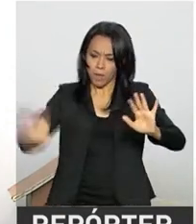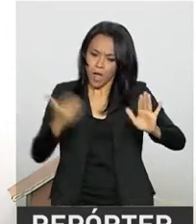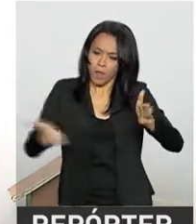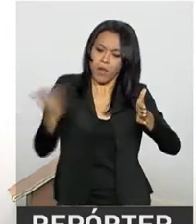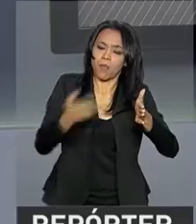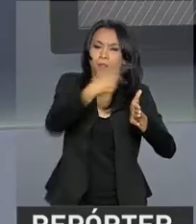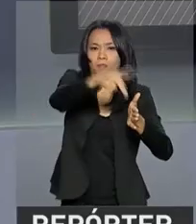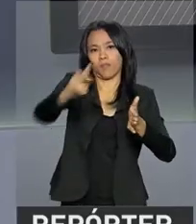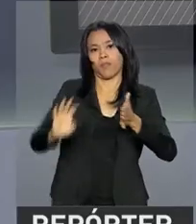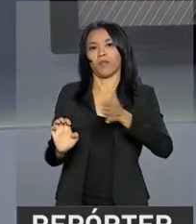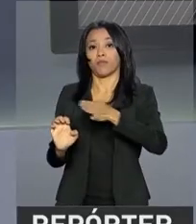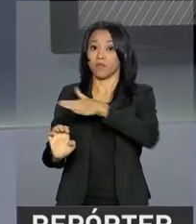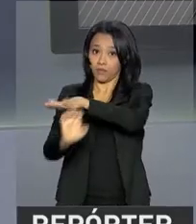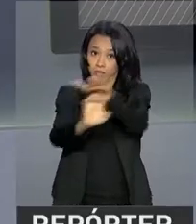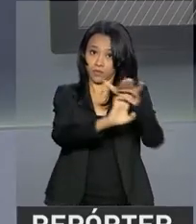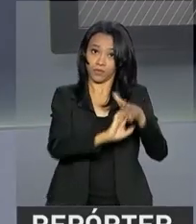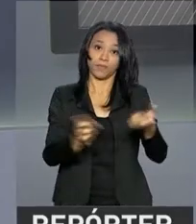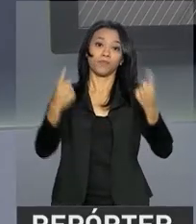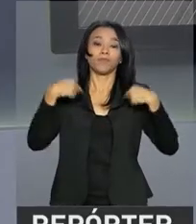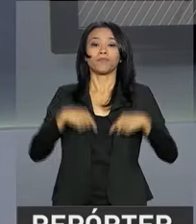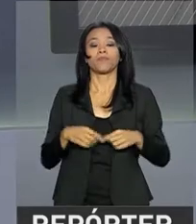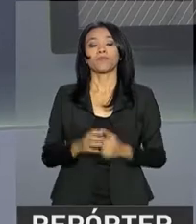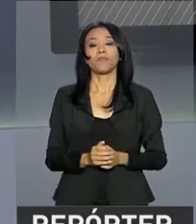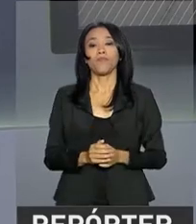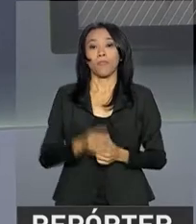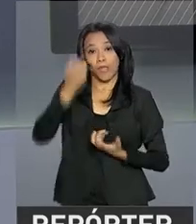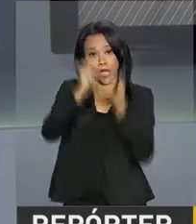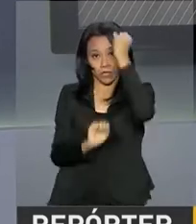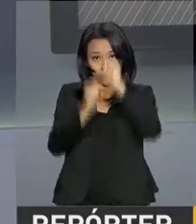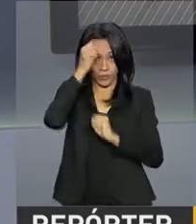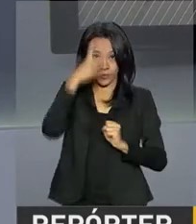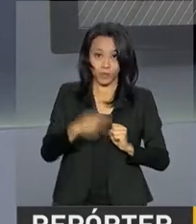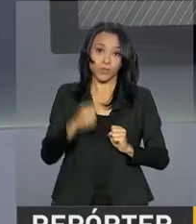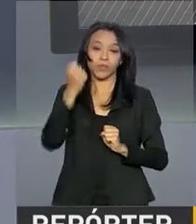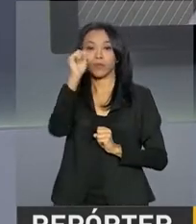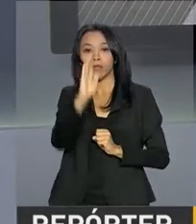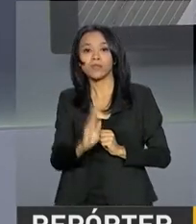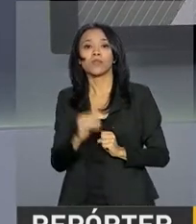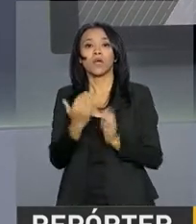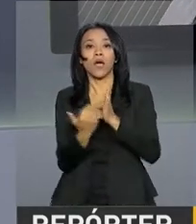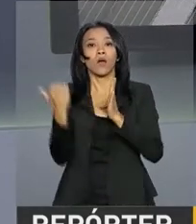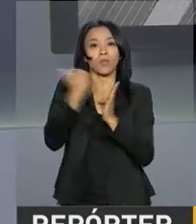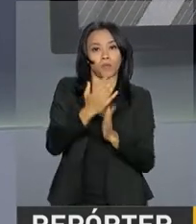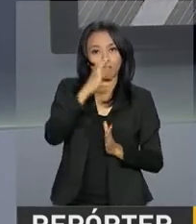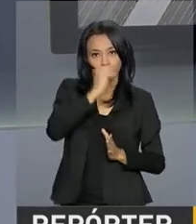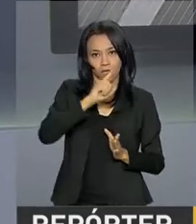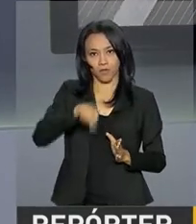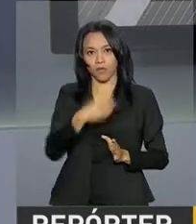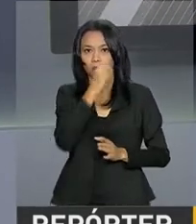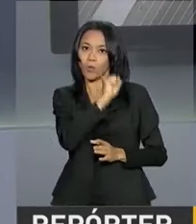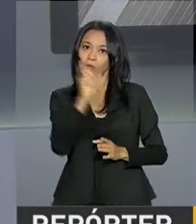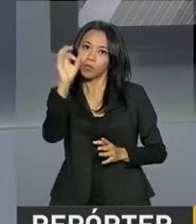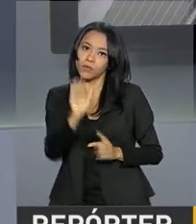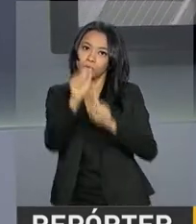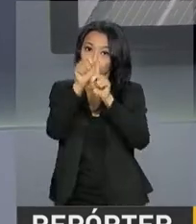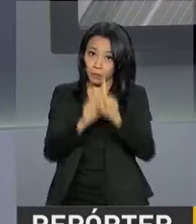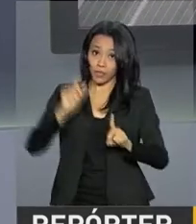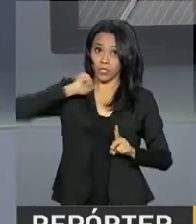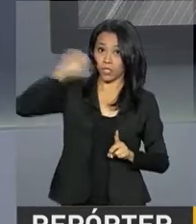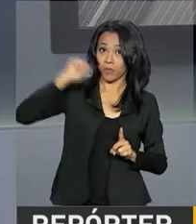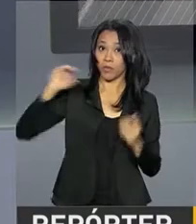produtivo a produção industrial no país cresceu 0,8 por cento em abril na comparação com março